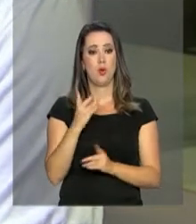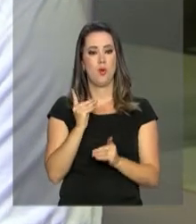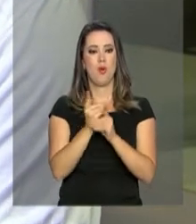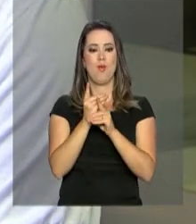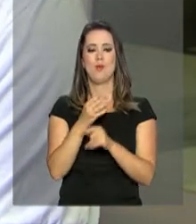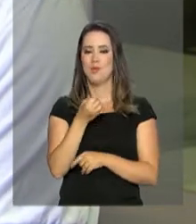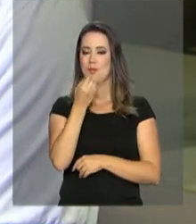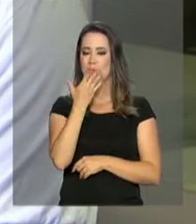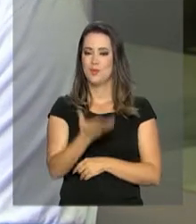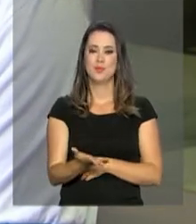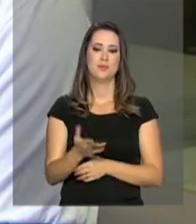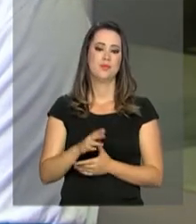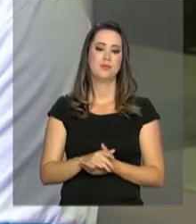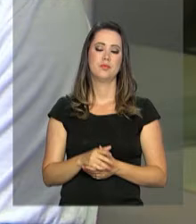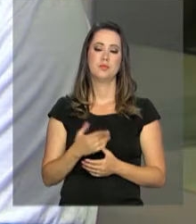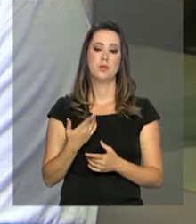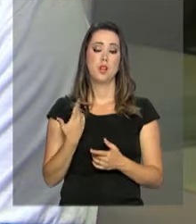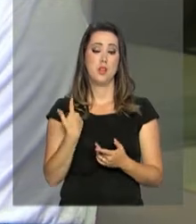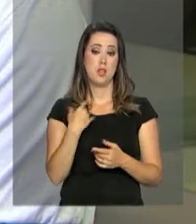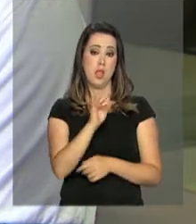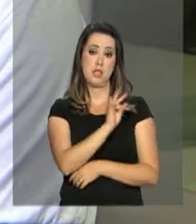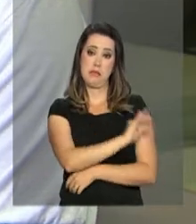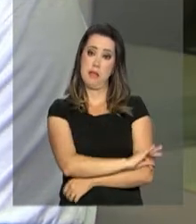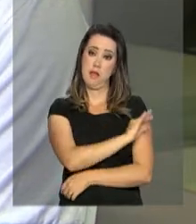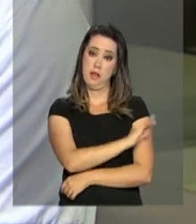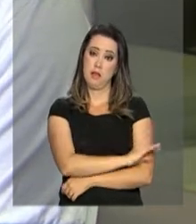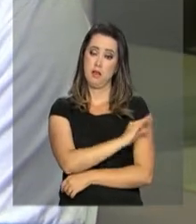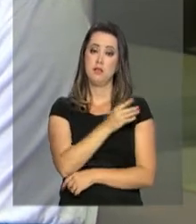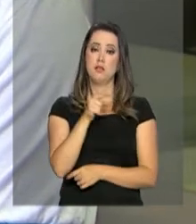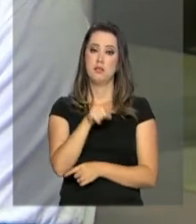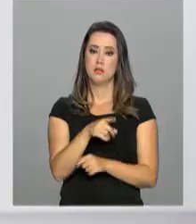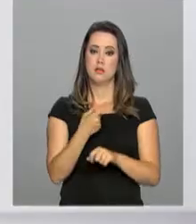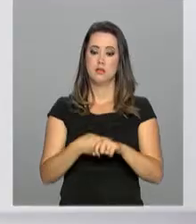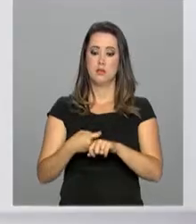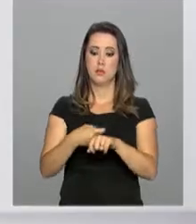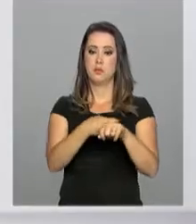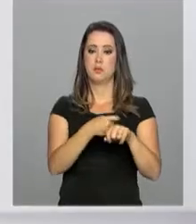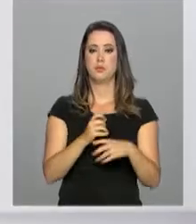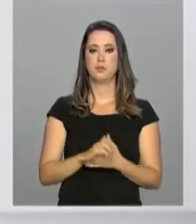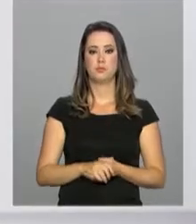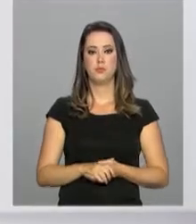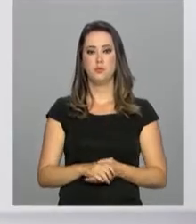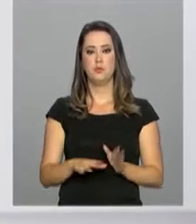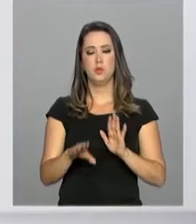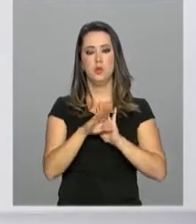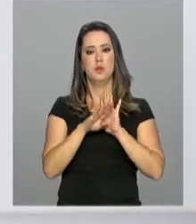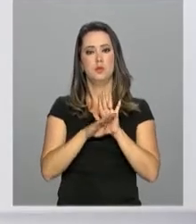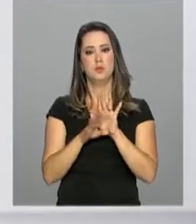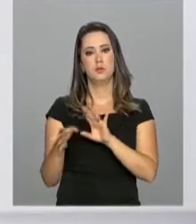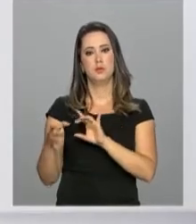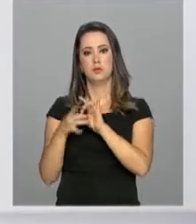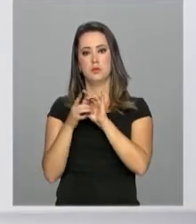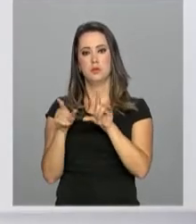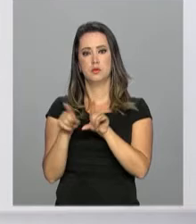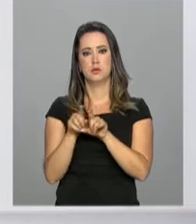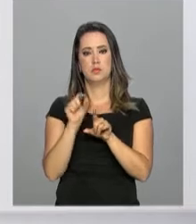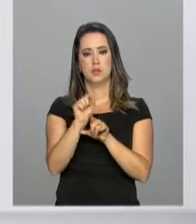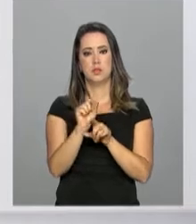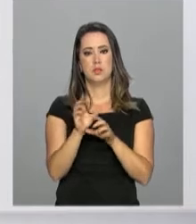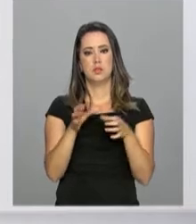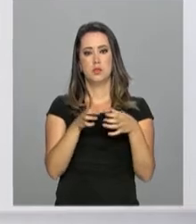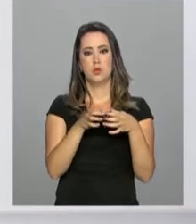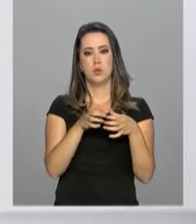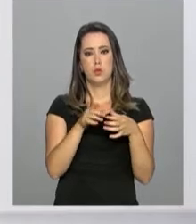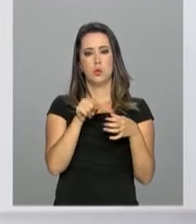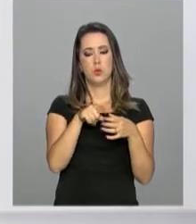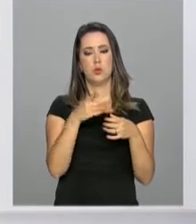descoberta das técnicas e das pedras, né? Esse projeto teve a parceria da Associação